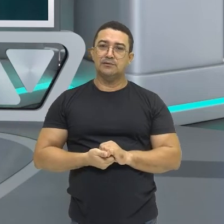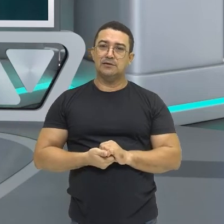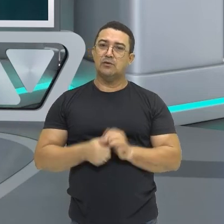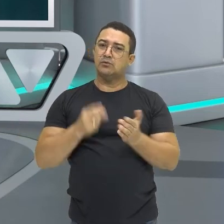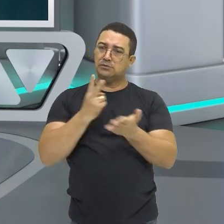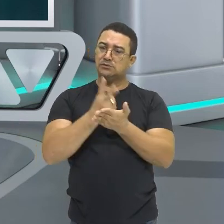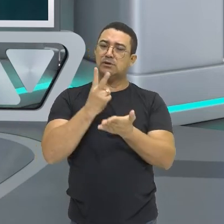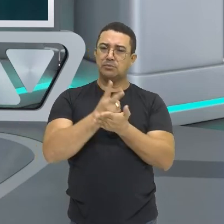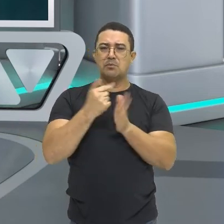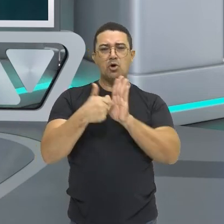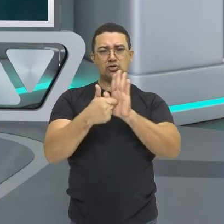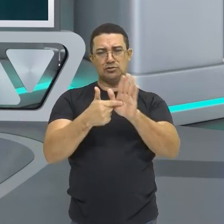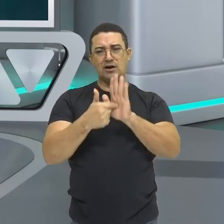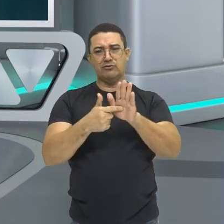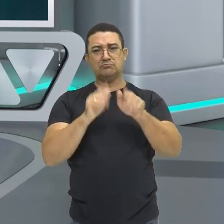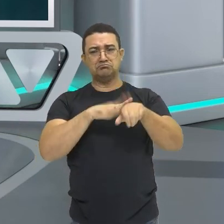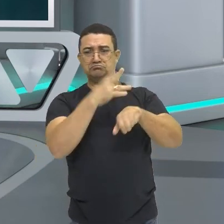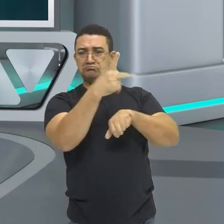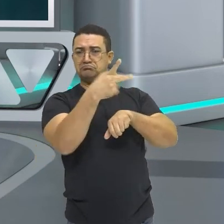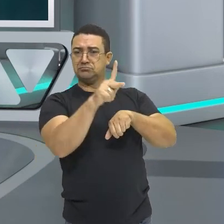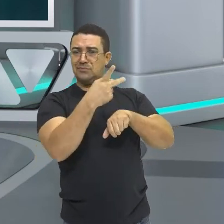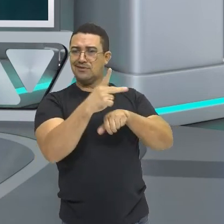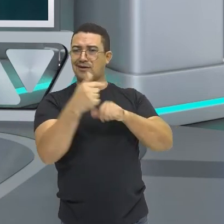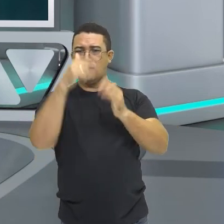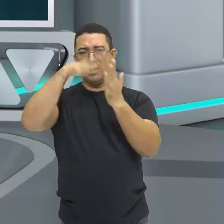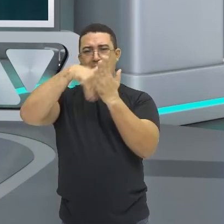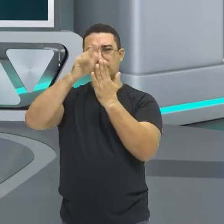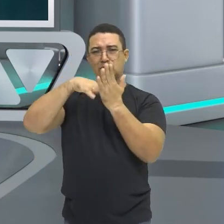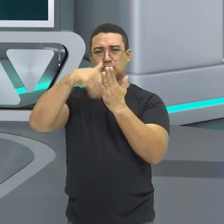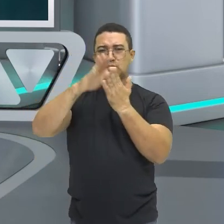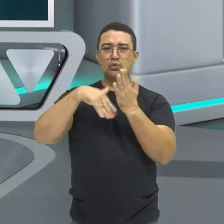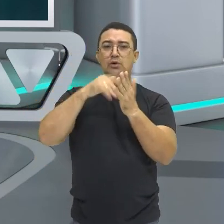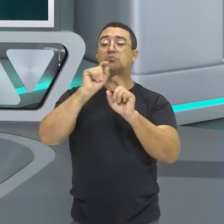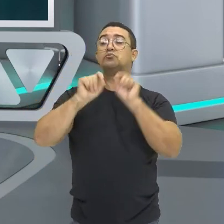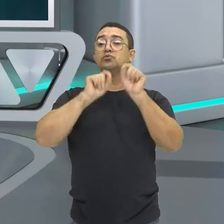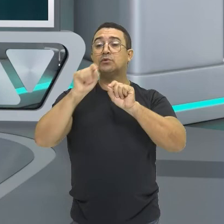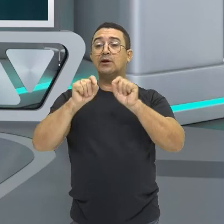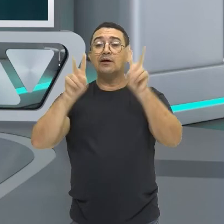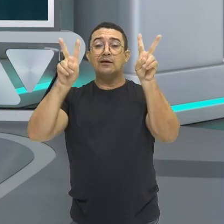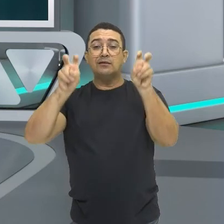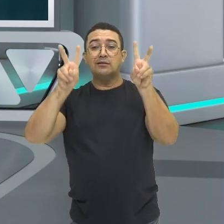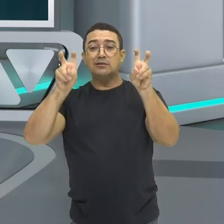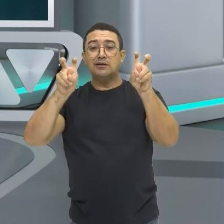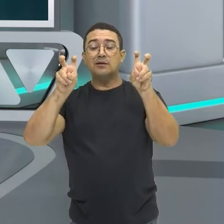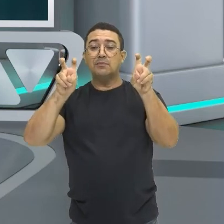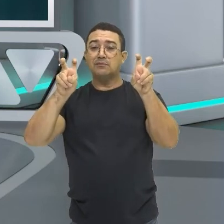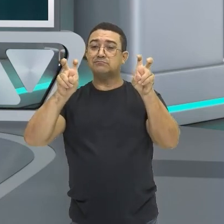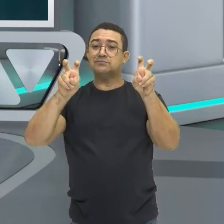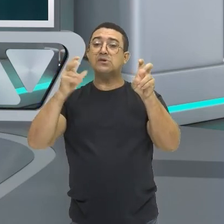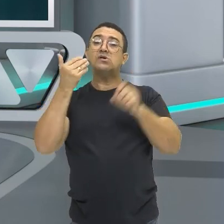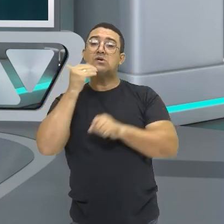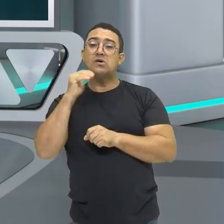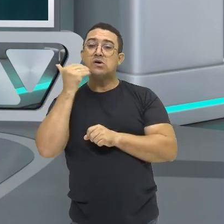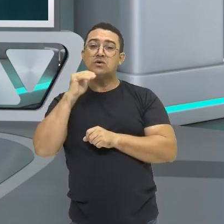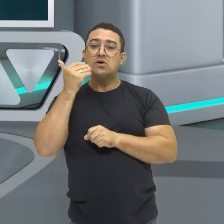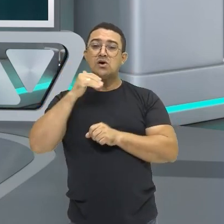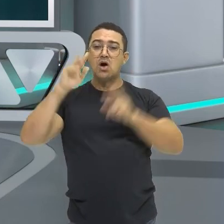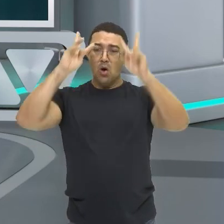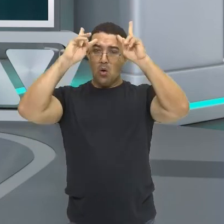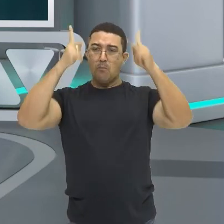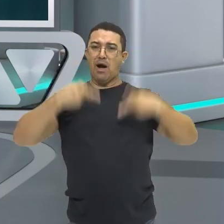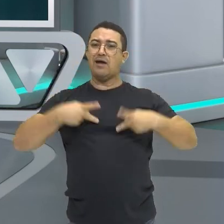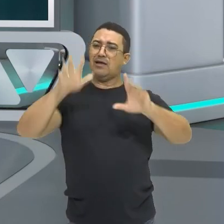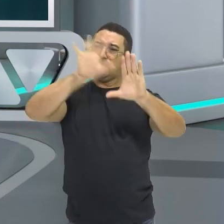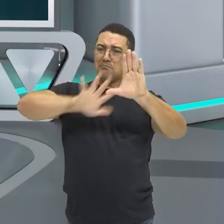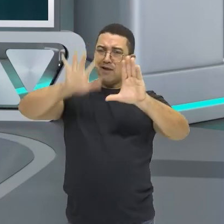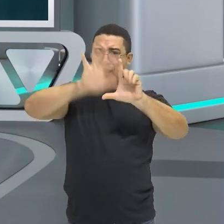nas obras de Toulouse-Lautrec. Aqui, Eduardo Munch, a questão do quê? Da deformação da figura humana. Se